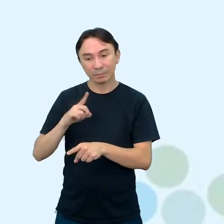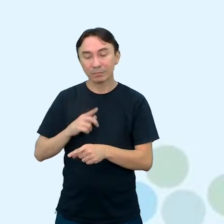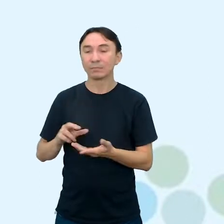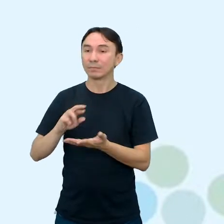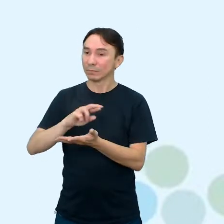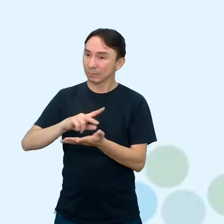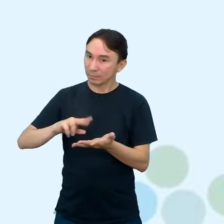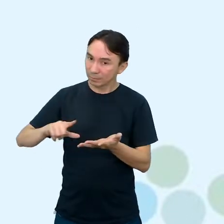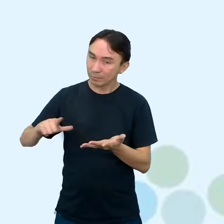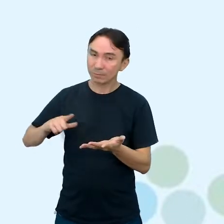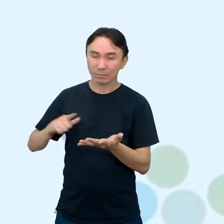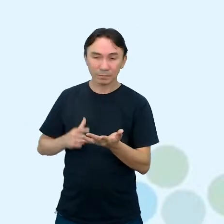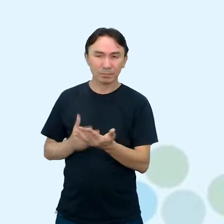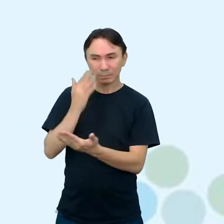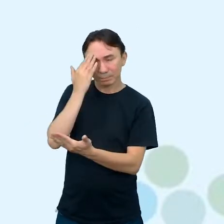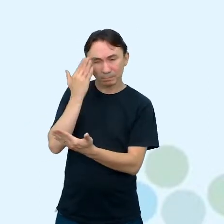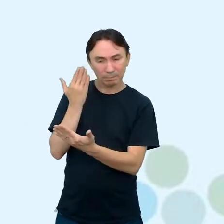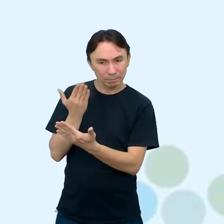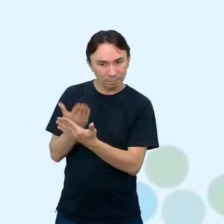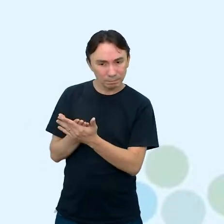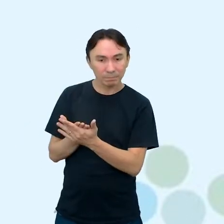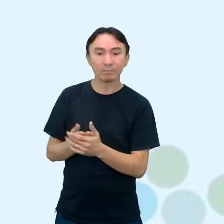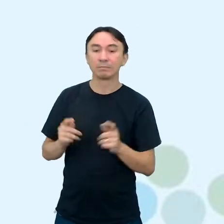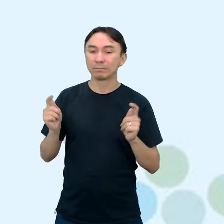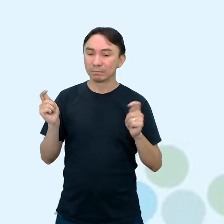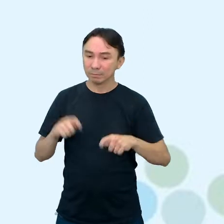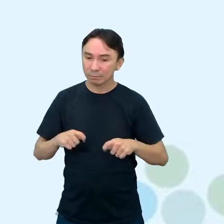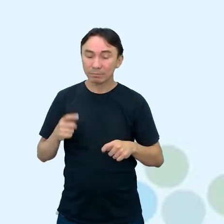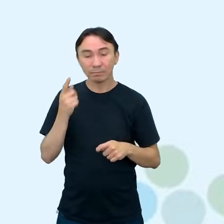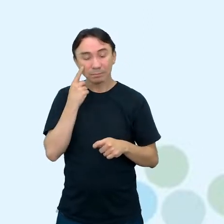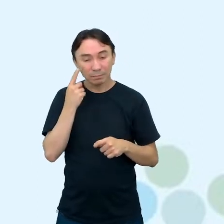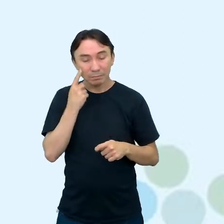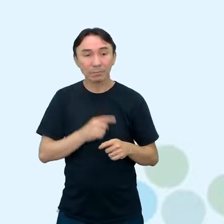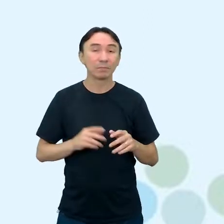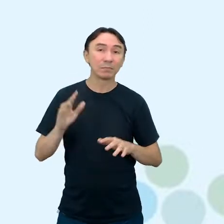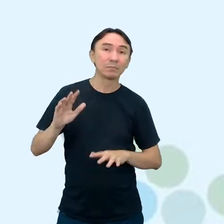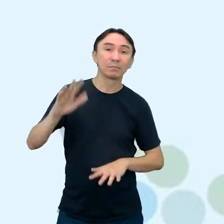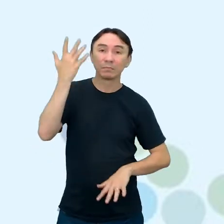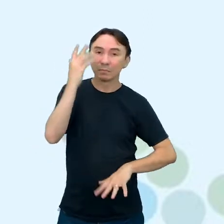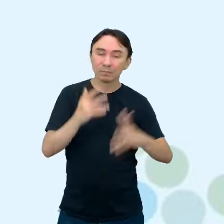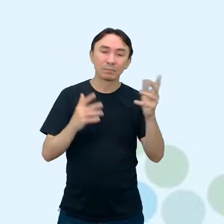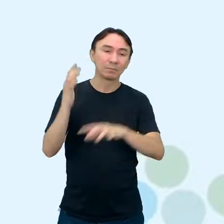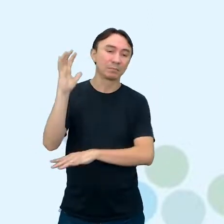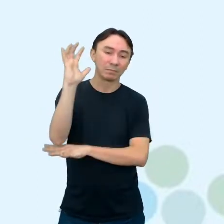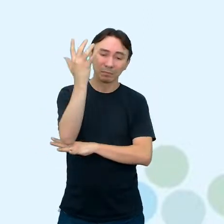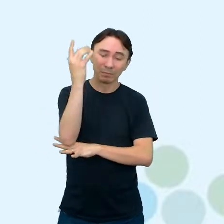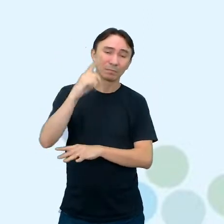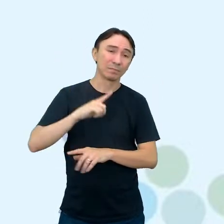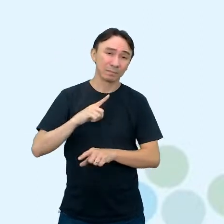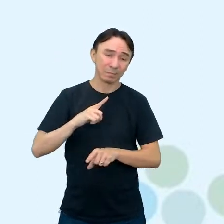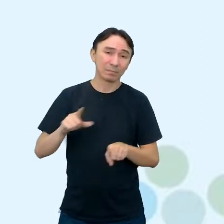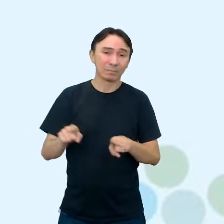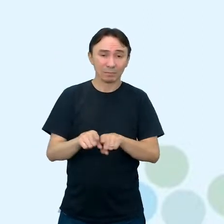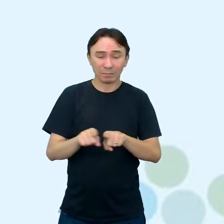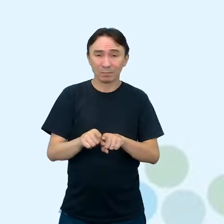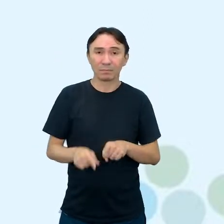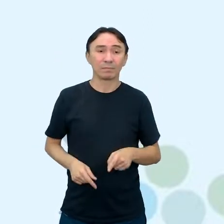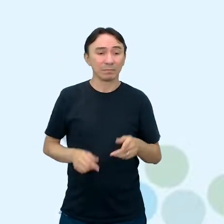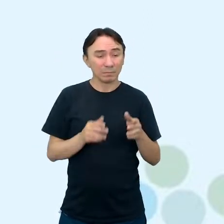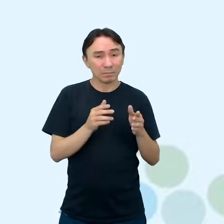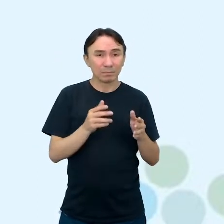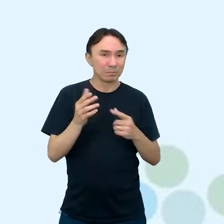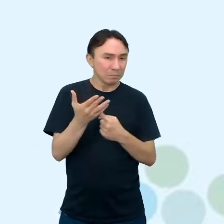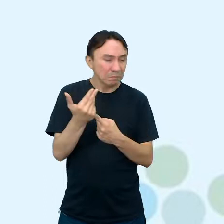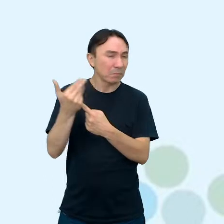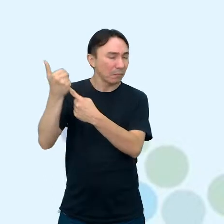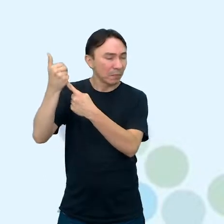confiáveis e informações sobre dinâmicas dos fenômenos da natureza, processos tecnológicos, identificando os